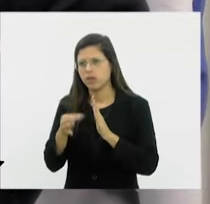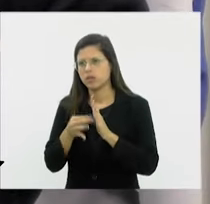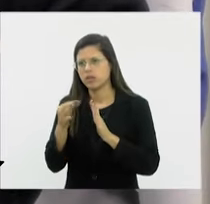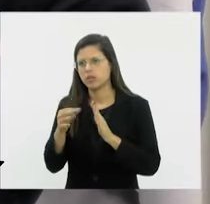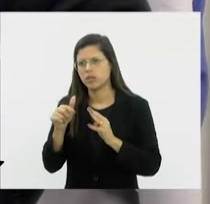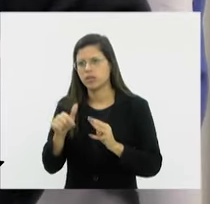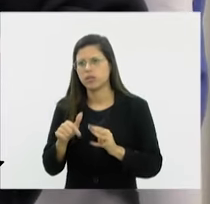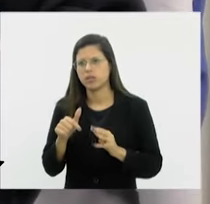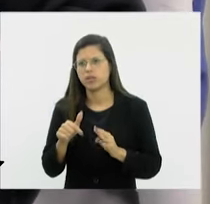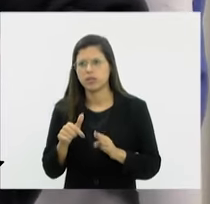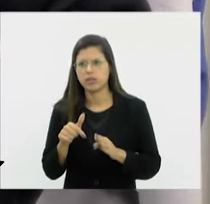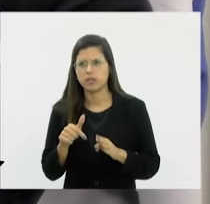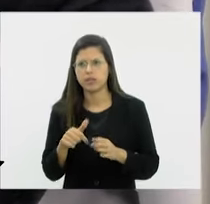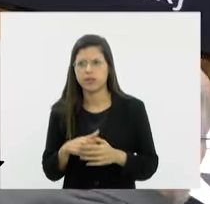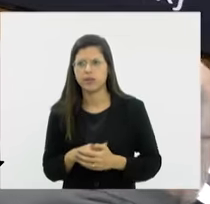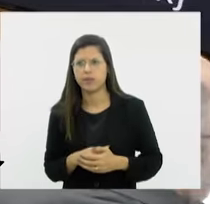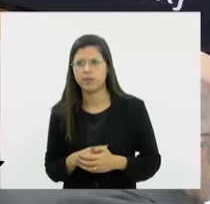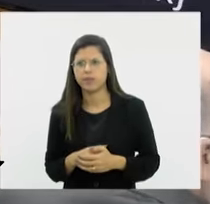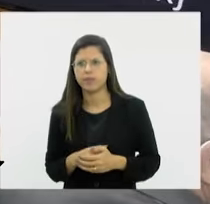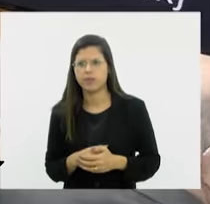Se o plenário